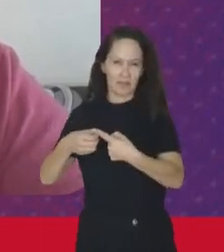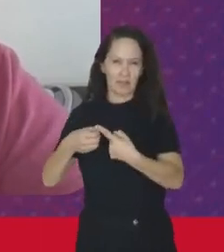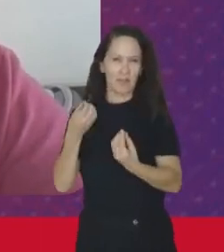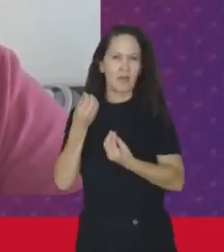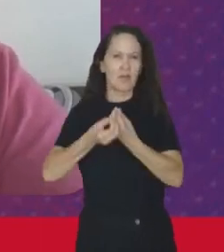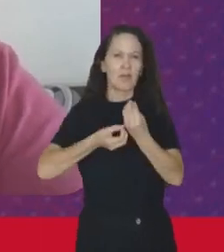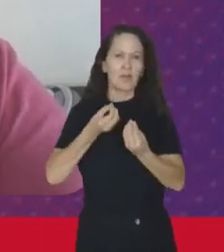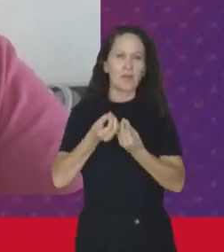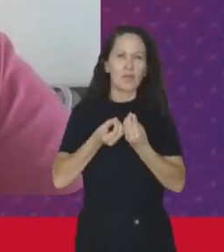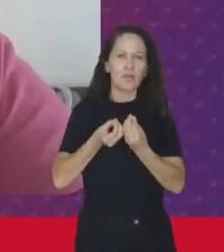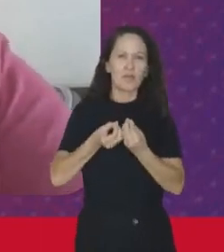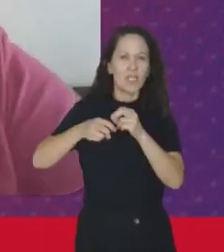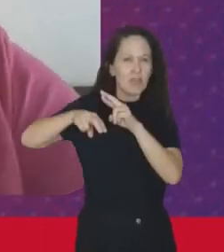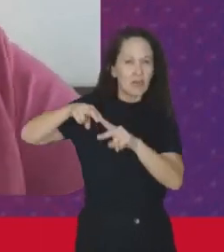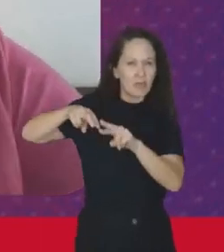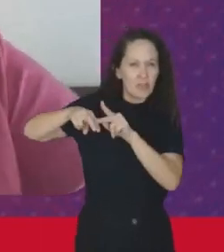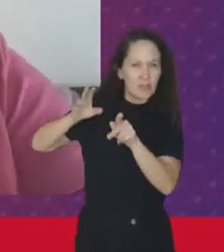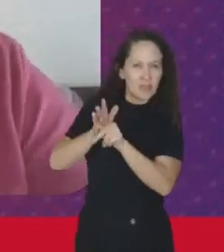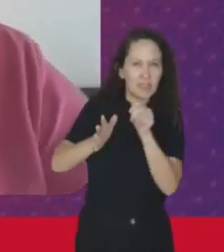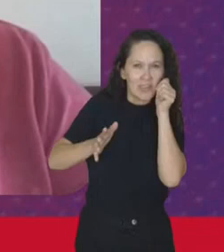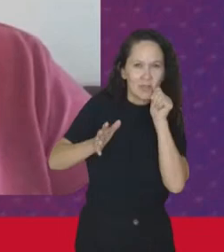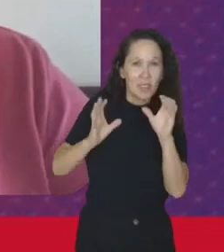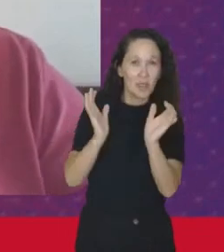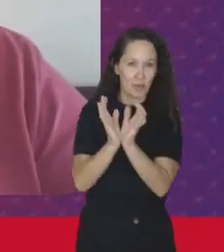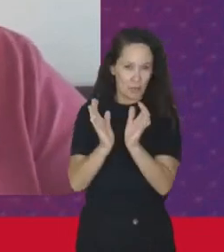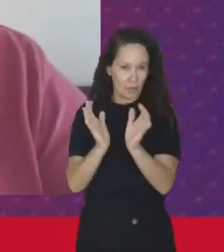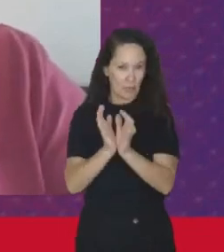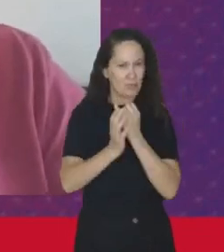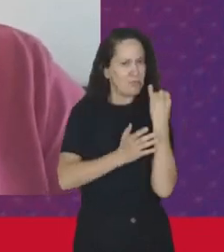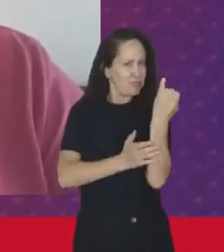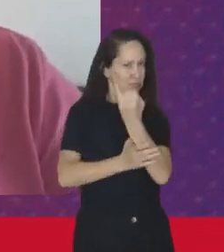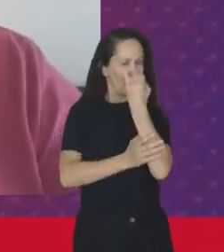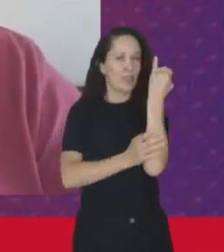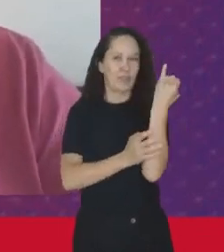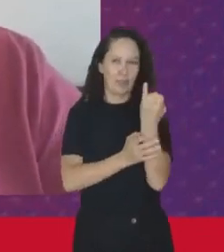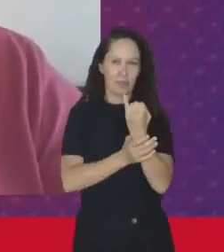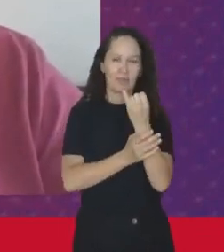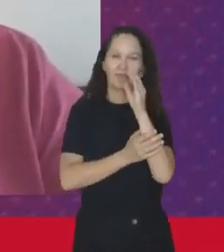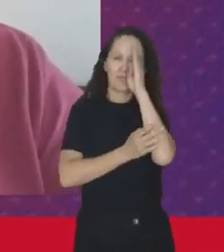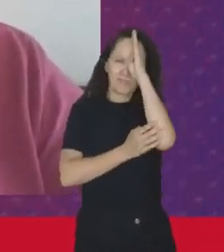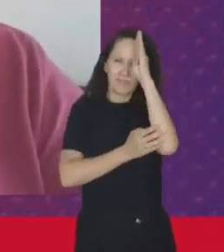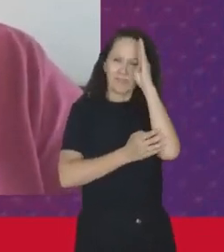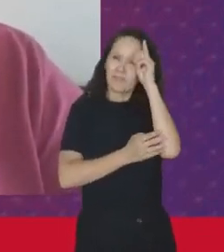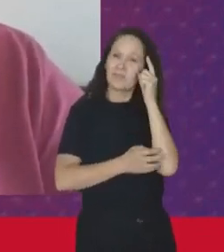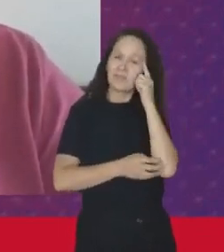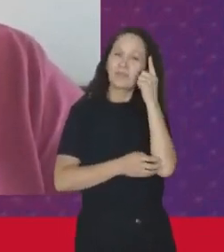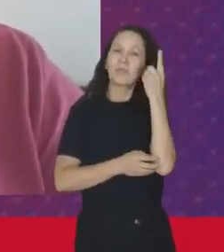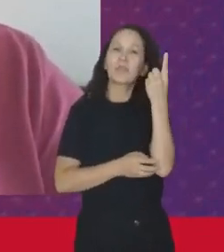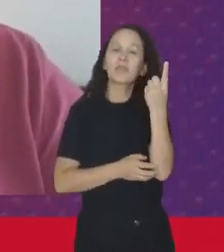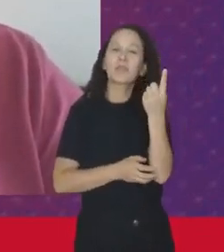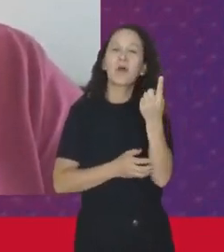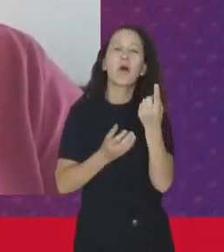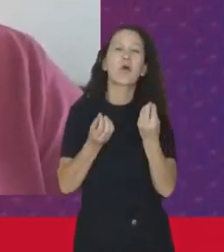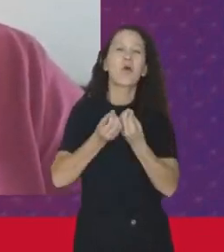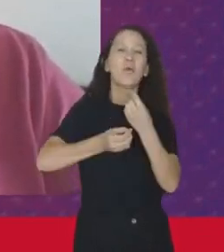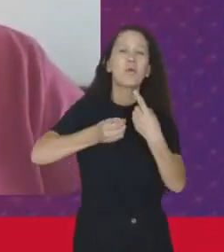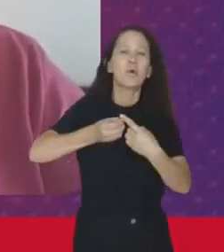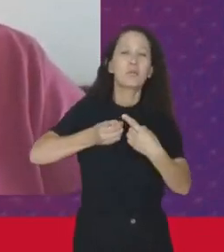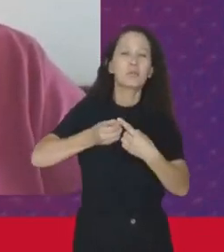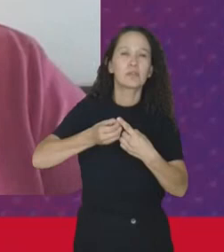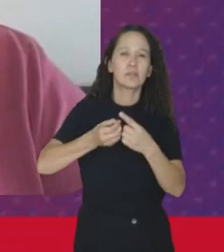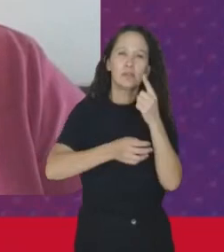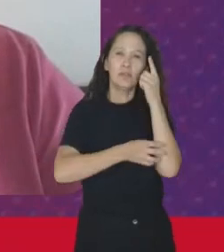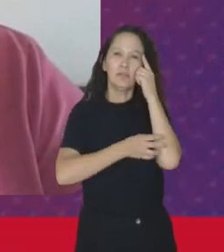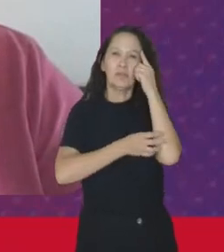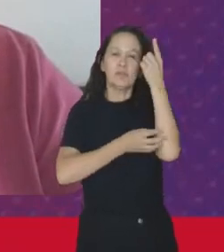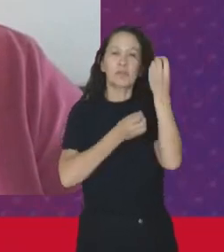o recorte de gênero é uma categoria fundamental para pensar as cidades e para